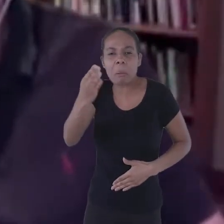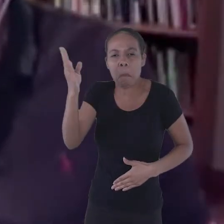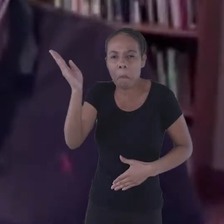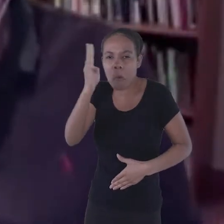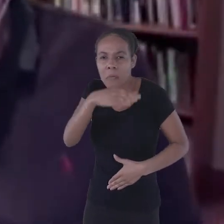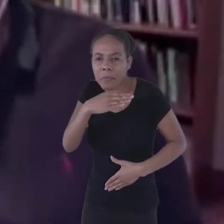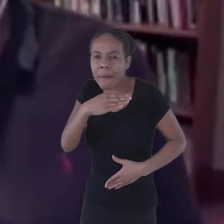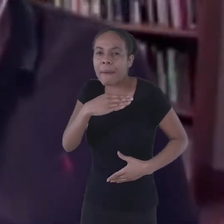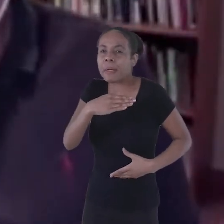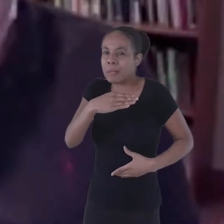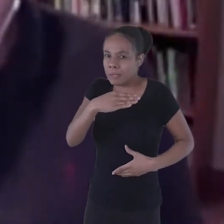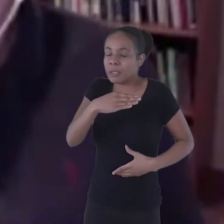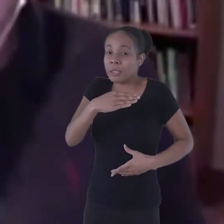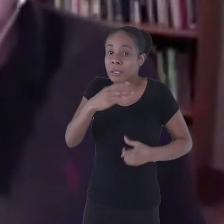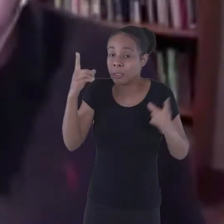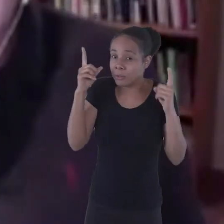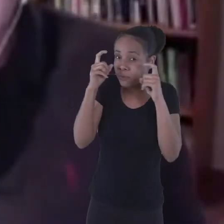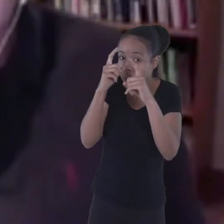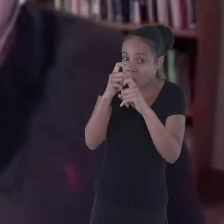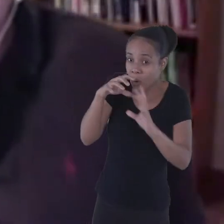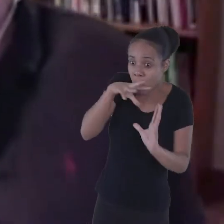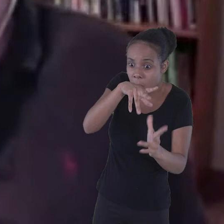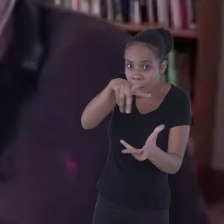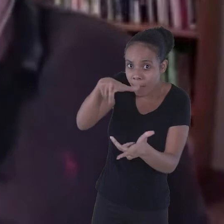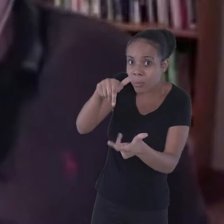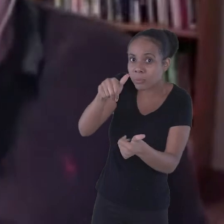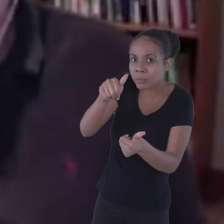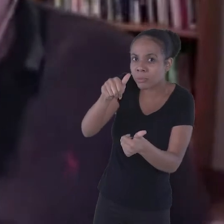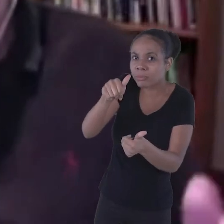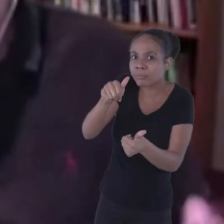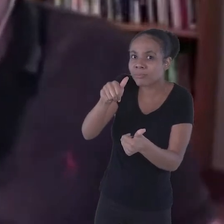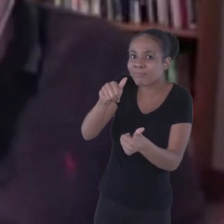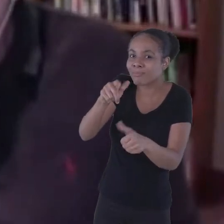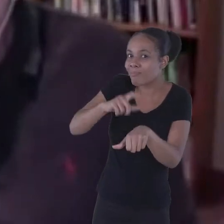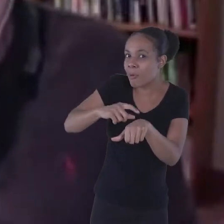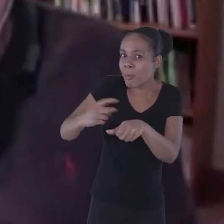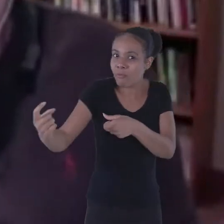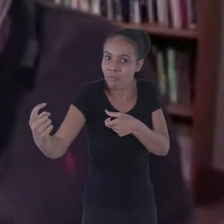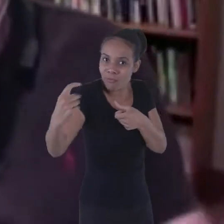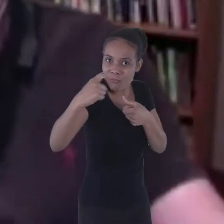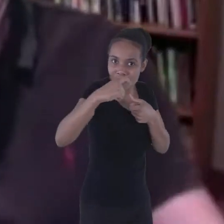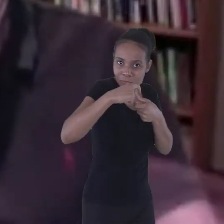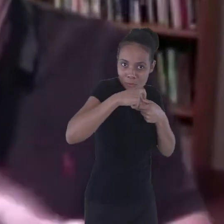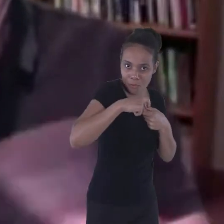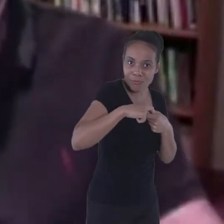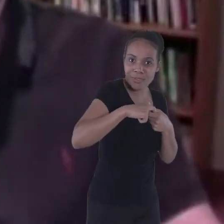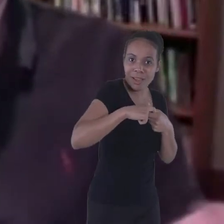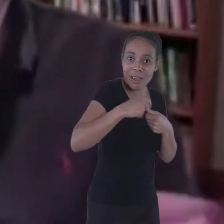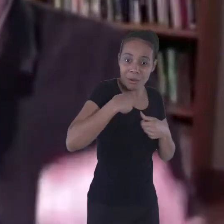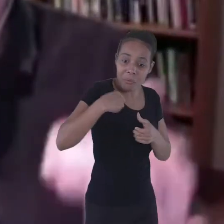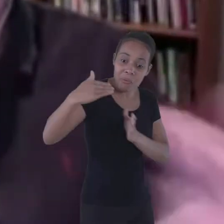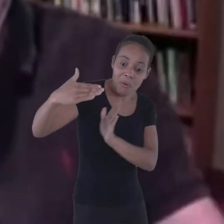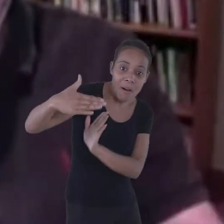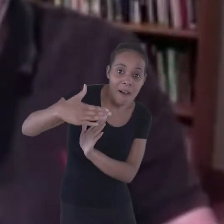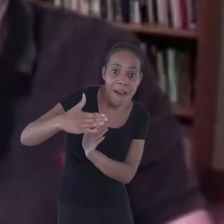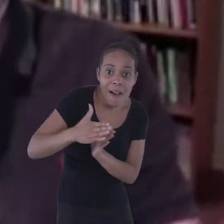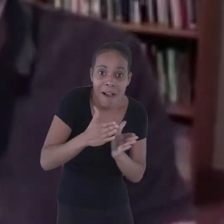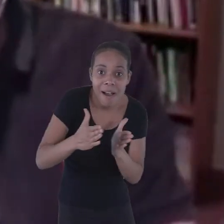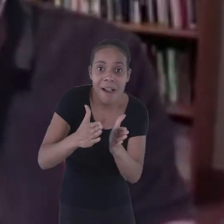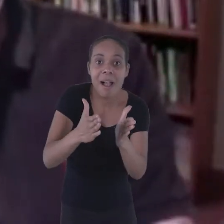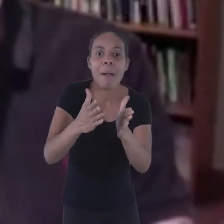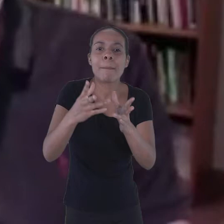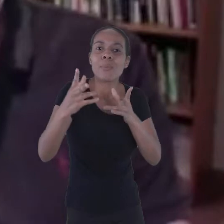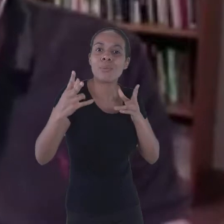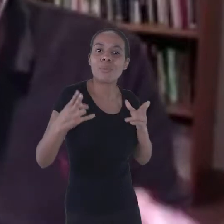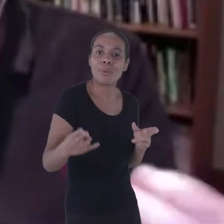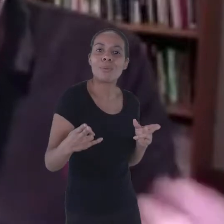mundo. Para voltar para casa, era preciso repetir o percurso. E nessas idas e vindas, nessas travessias,